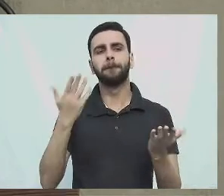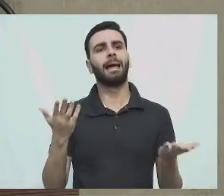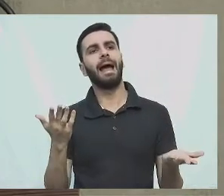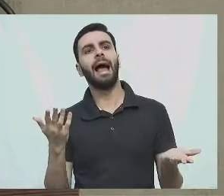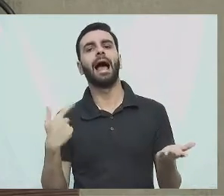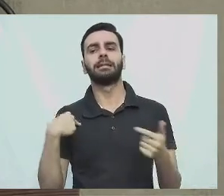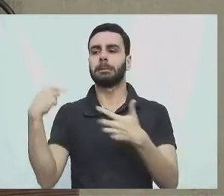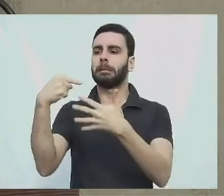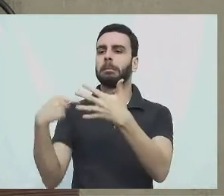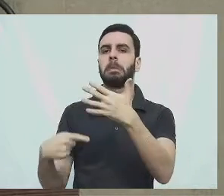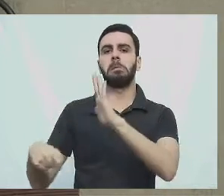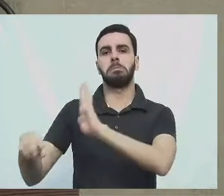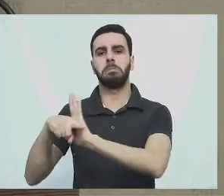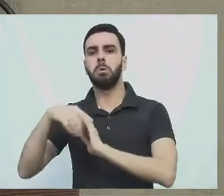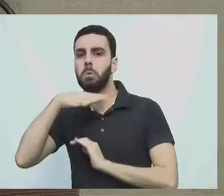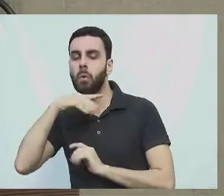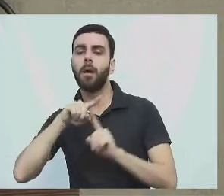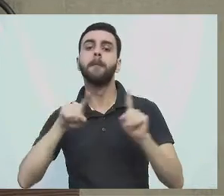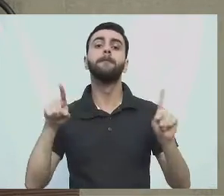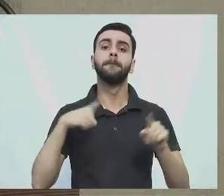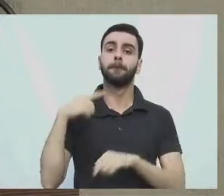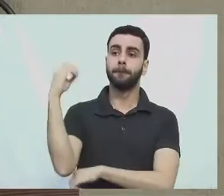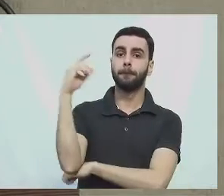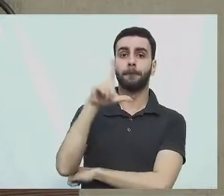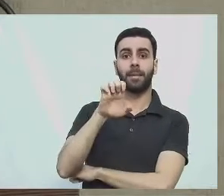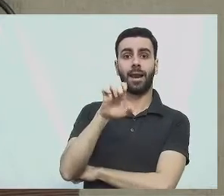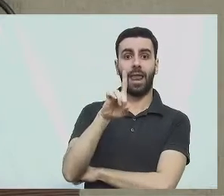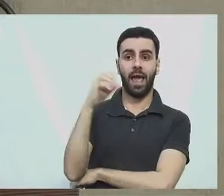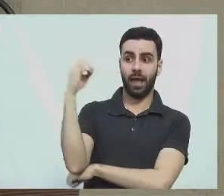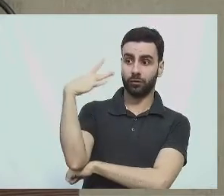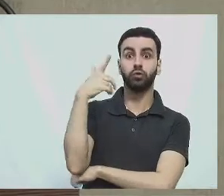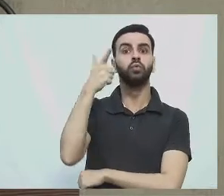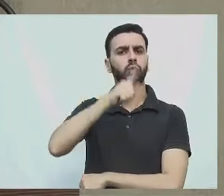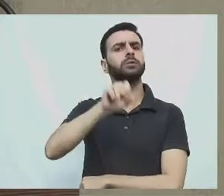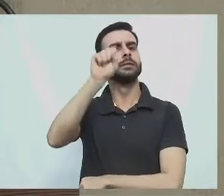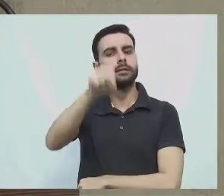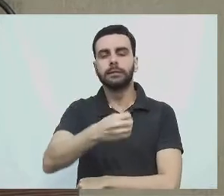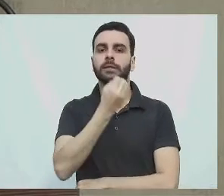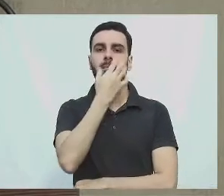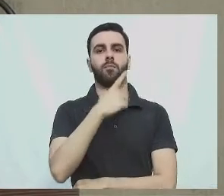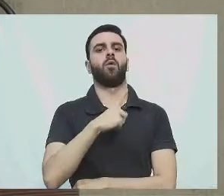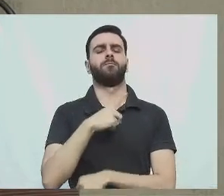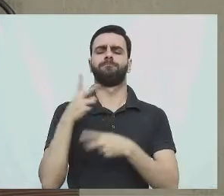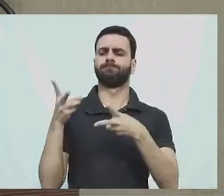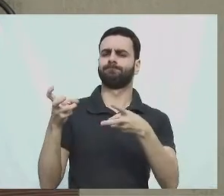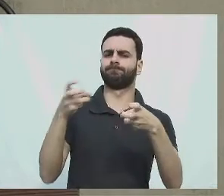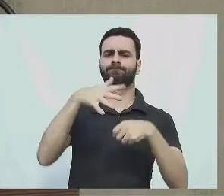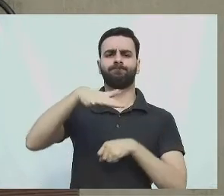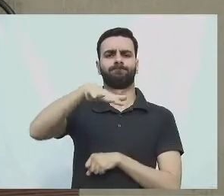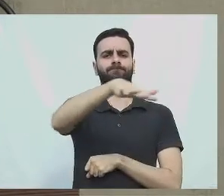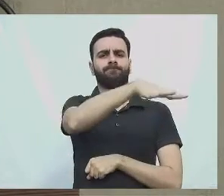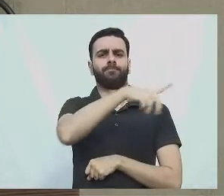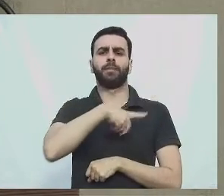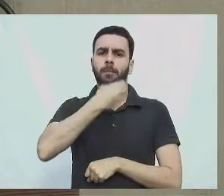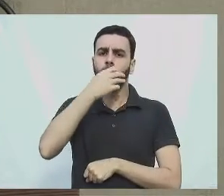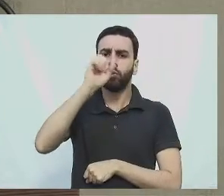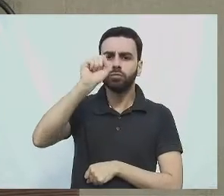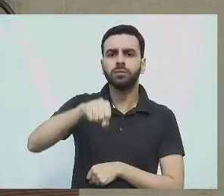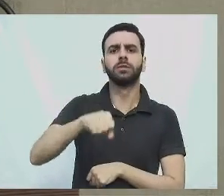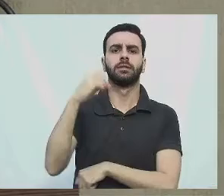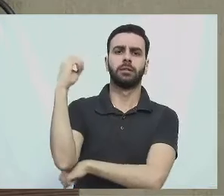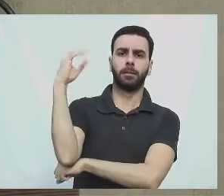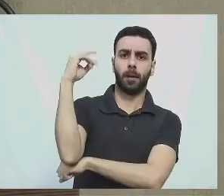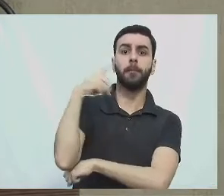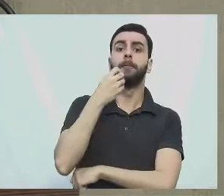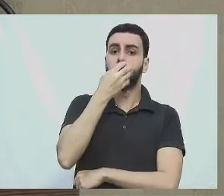deu certo, vamos falar o que deu certo. A questão da luz de LED deu certo, Wallace. É visível na cidade, a contribuição foi